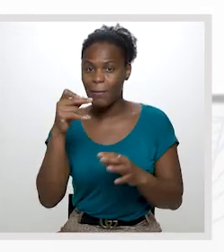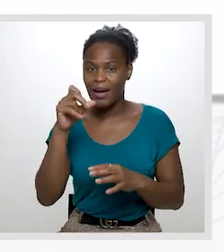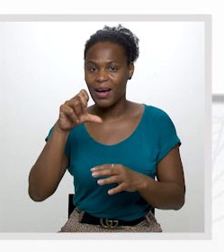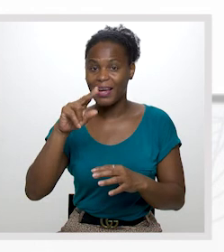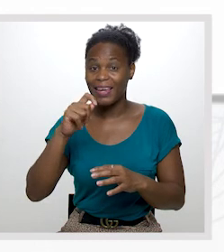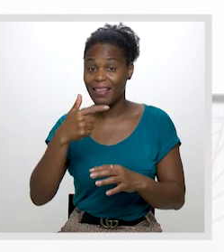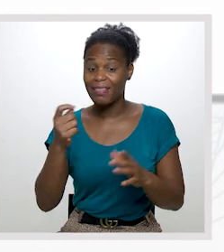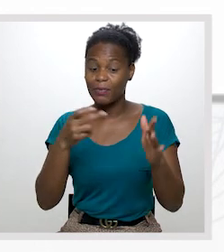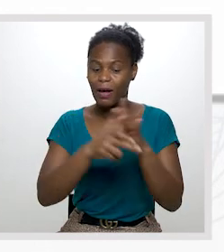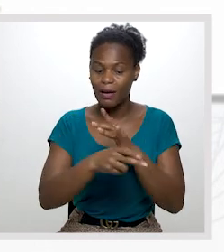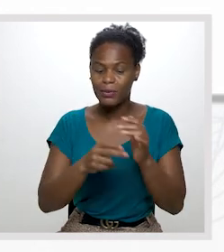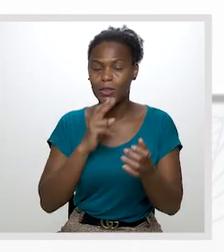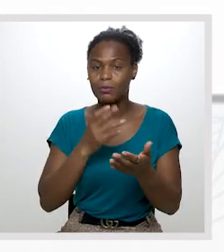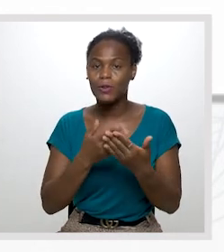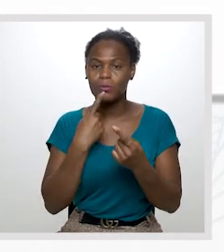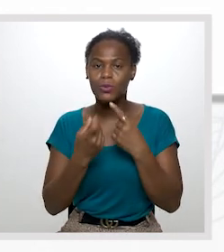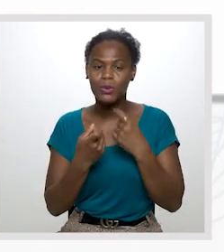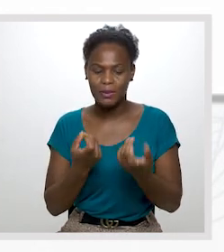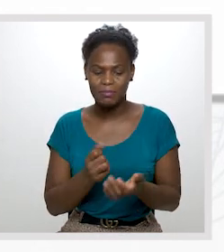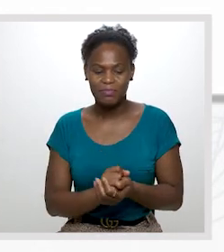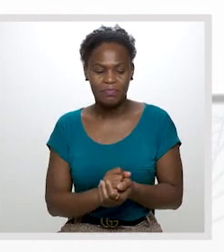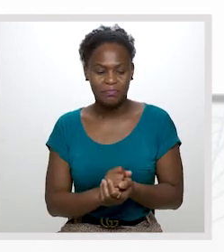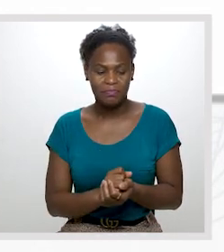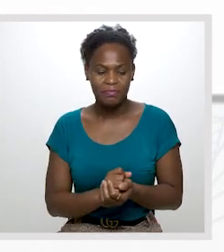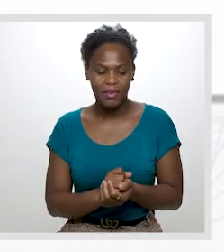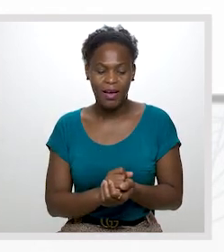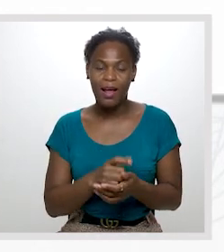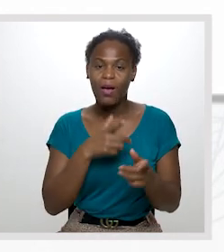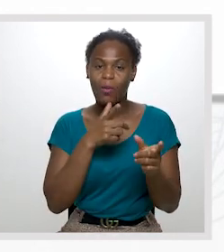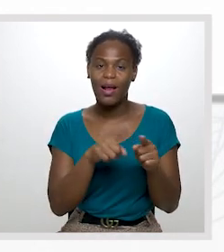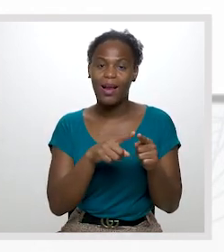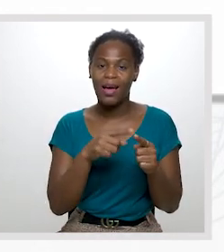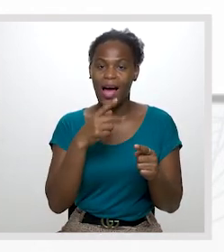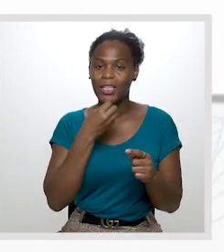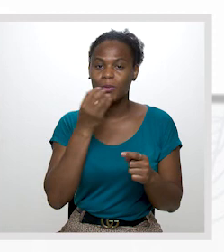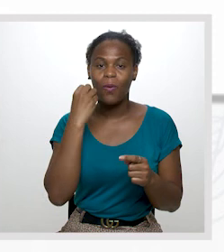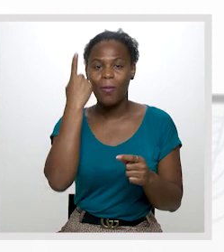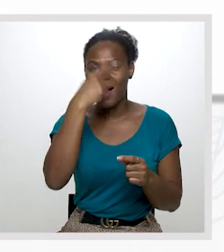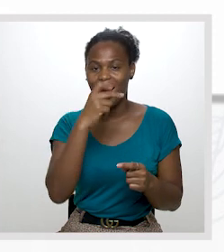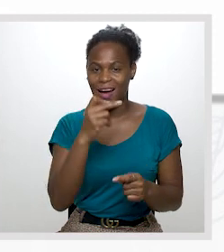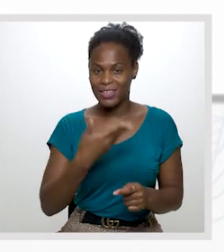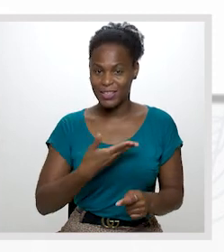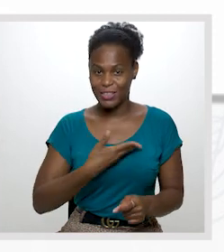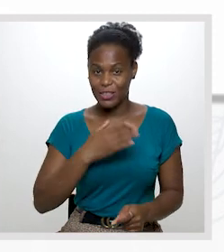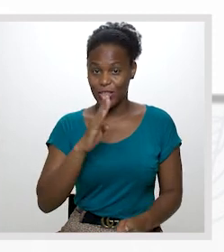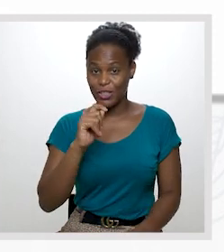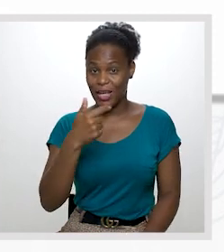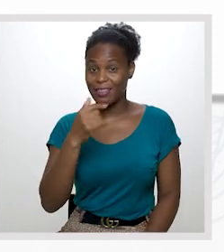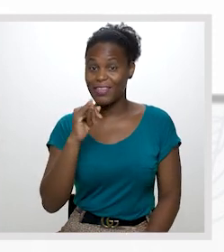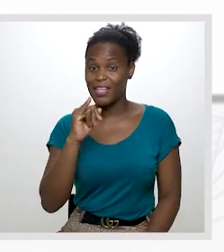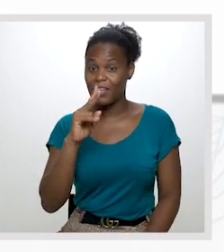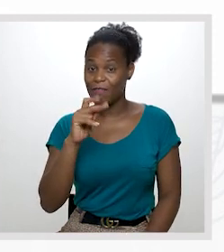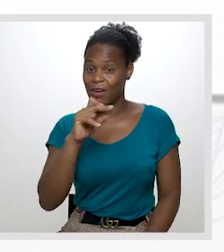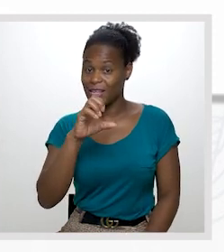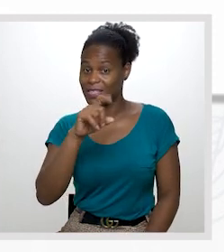paquete entrando. A resposta a esta pergunta é: a figura de estilo é adjetivação,